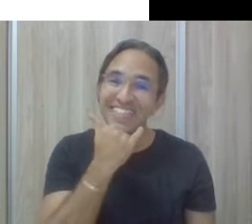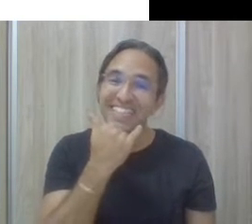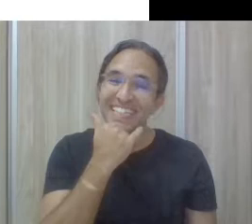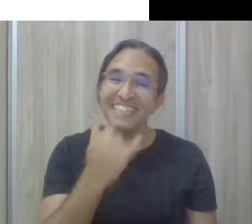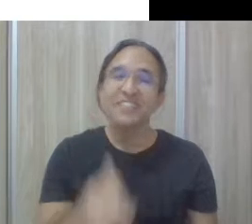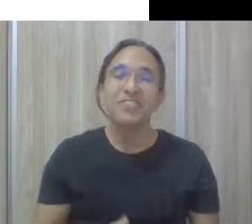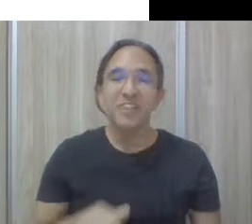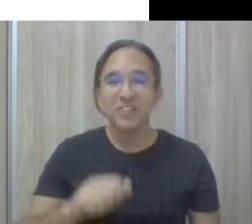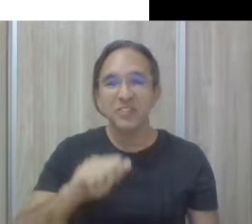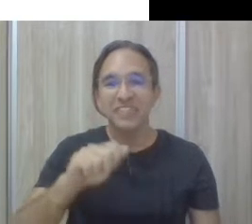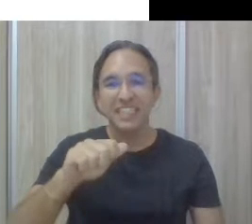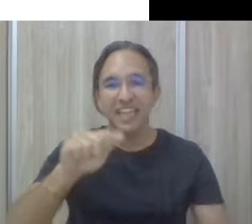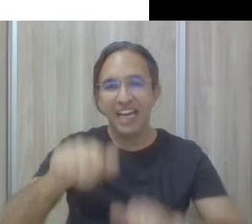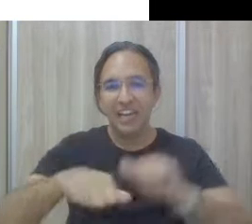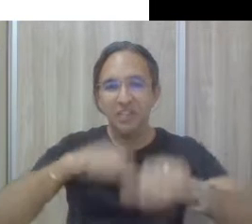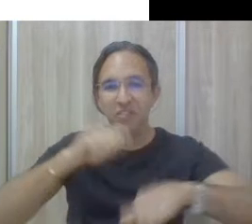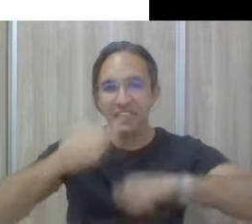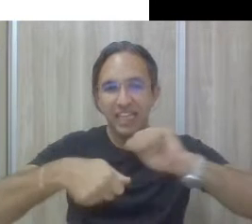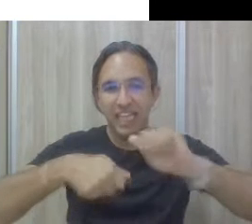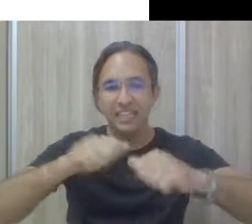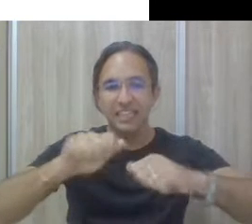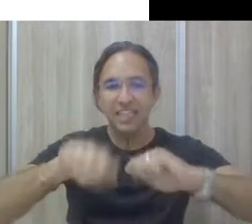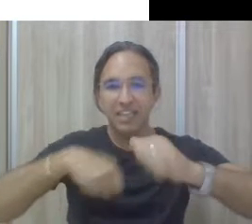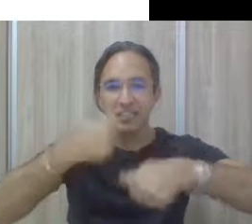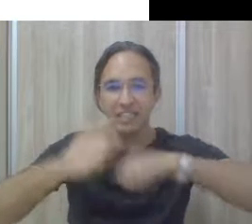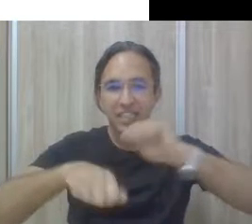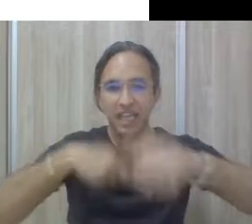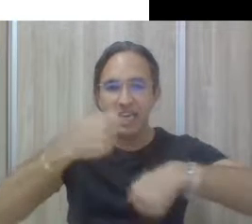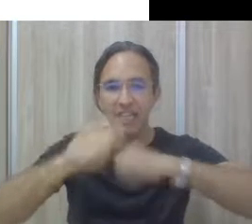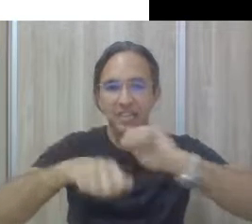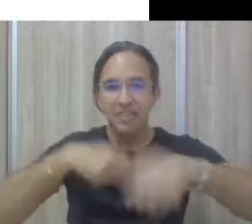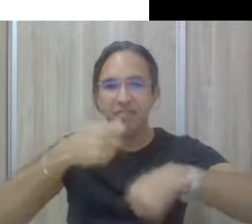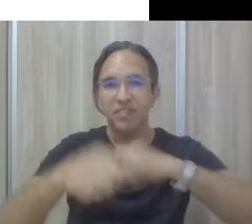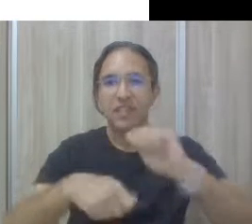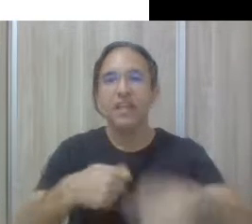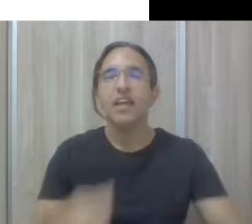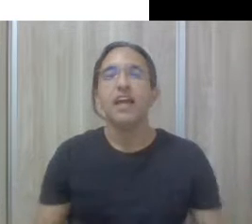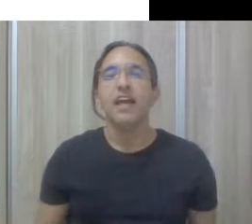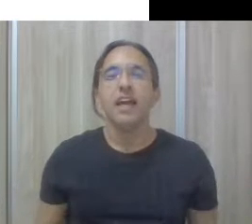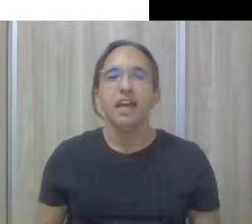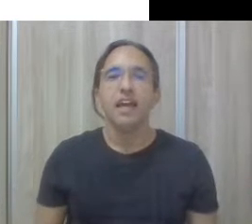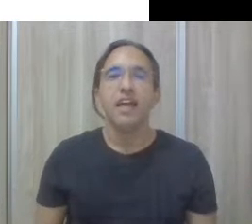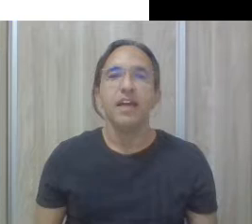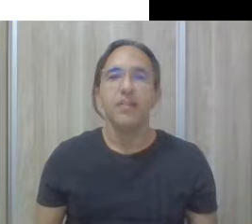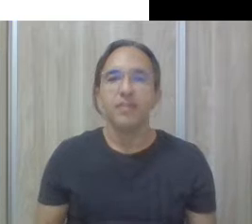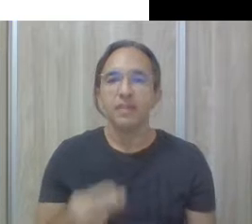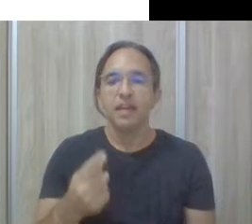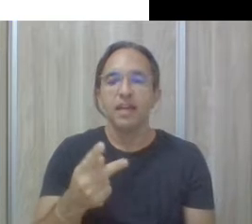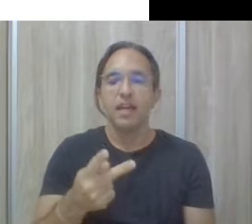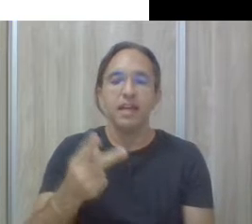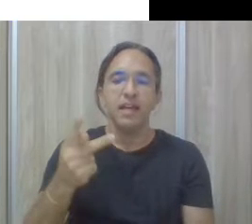Desculpa se eu fiz alguns sinais, né? Alguns sinais